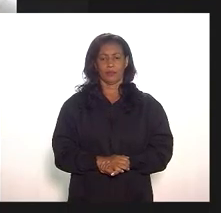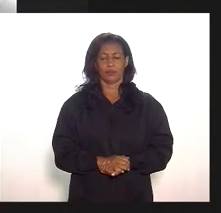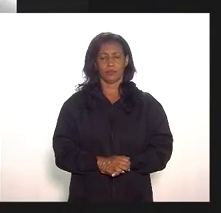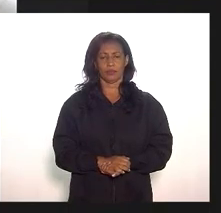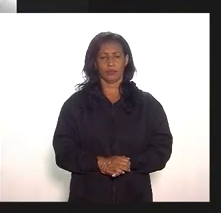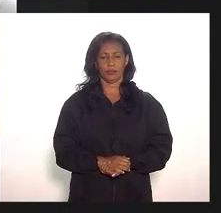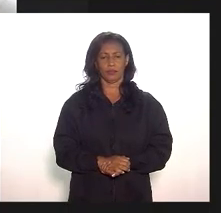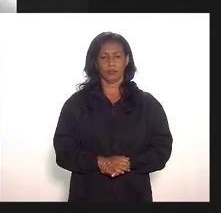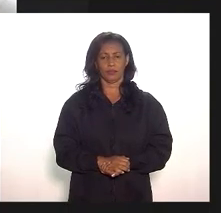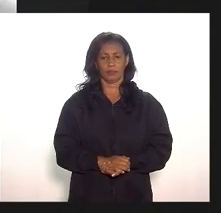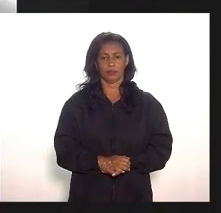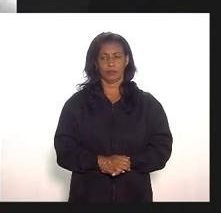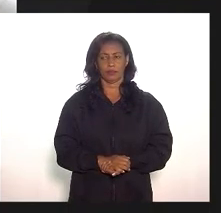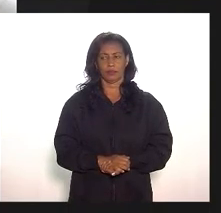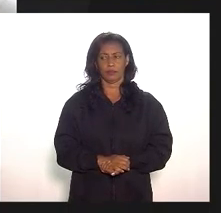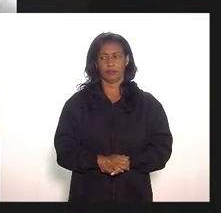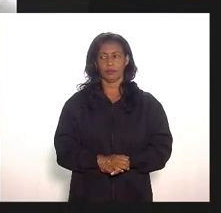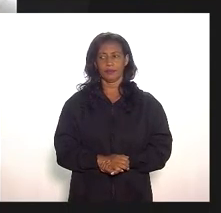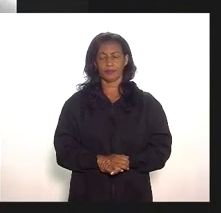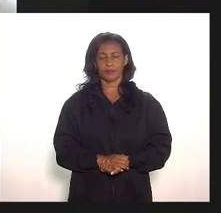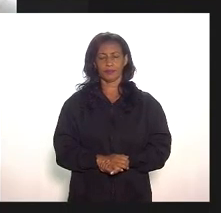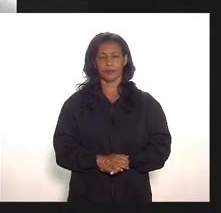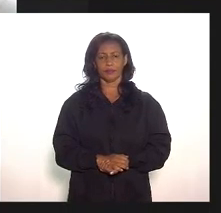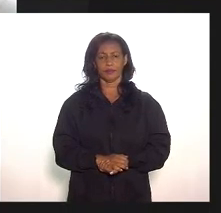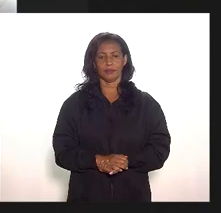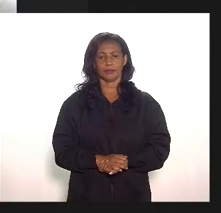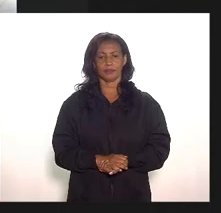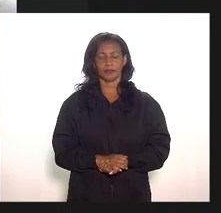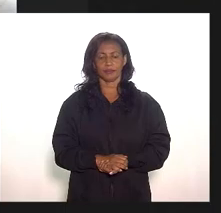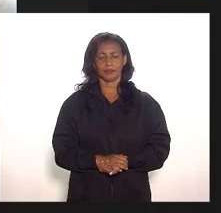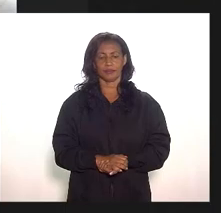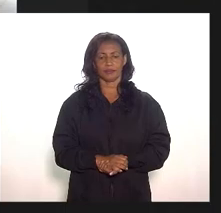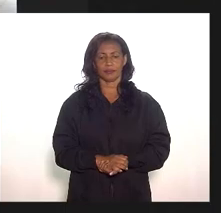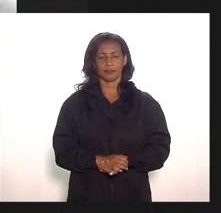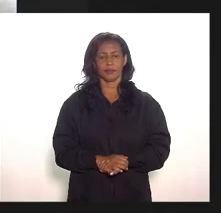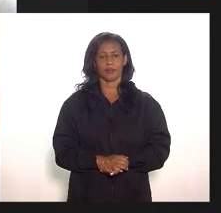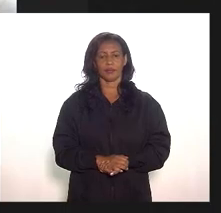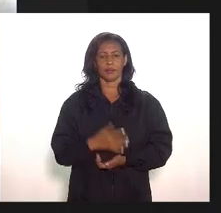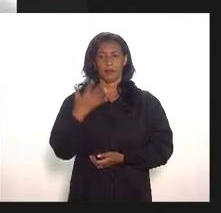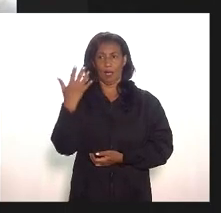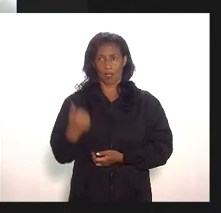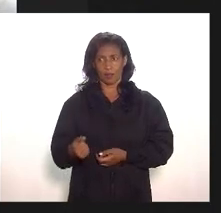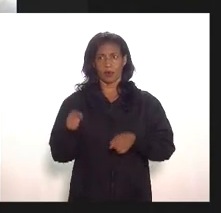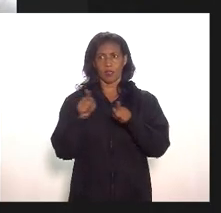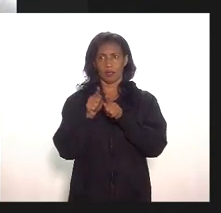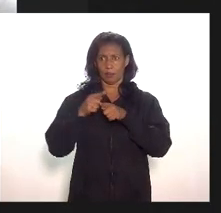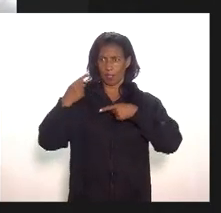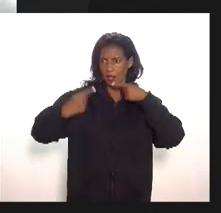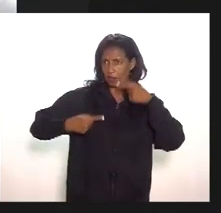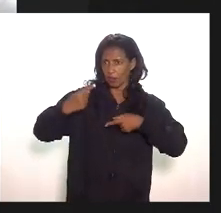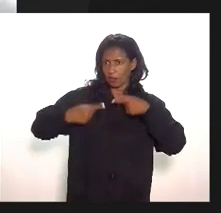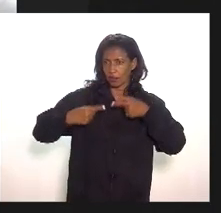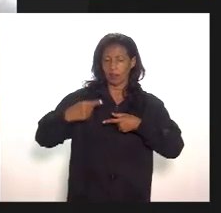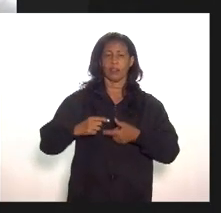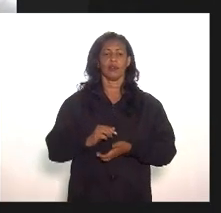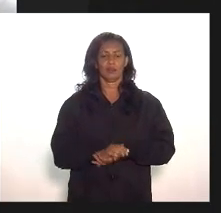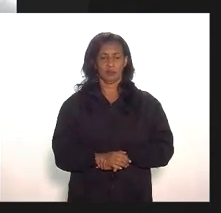ordem. Obrigado. Vai se inscrever também para discutir? Sim. Kinoplock? Para discutir? Okay. Sim. Rodrigo